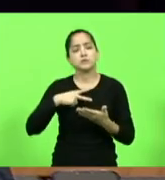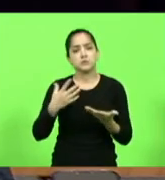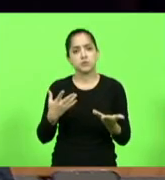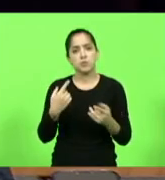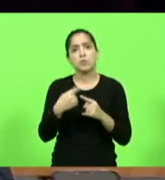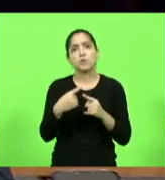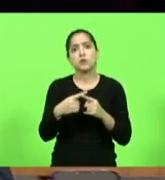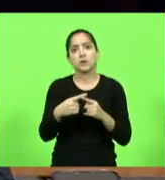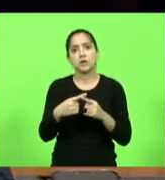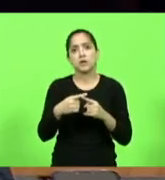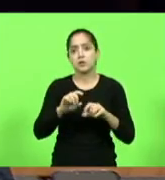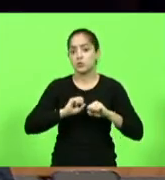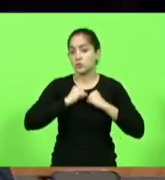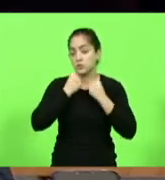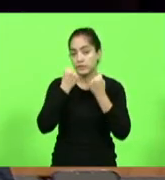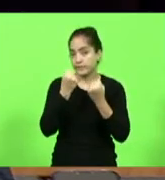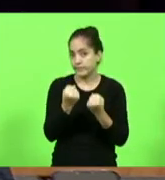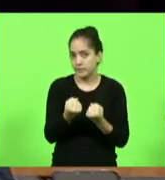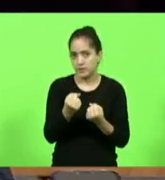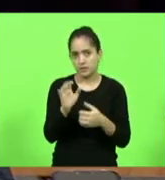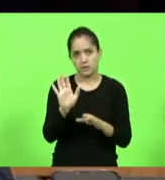Não estou defendendo aqui